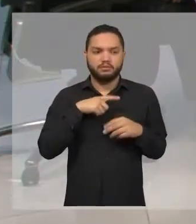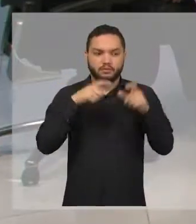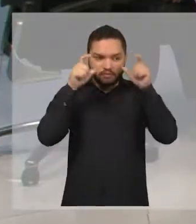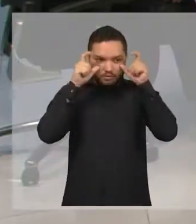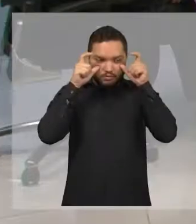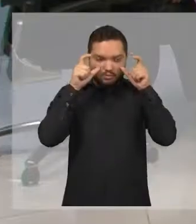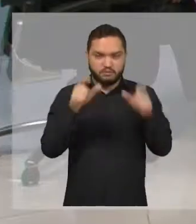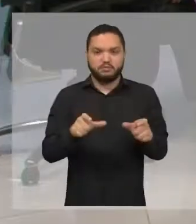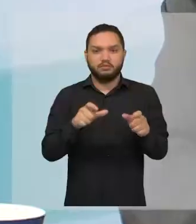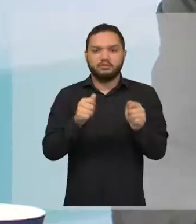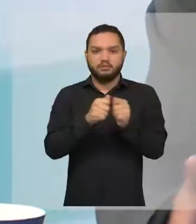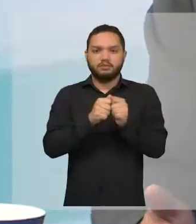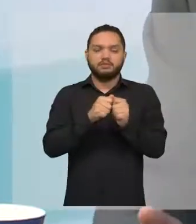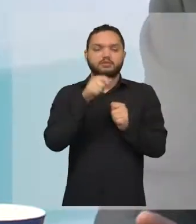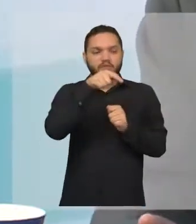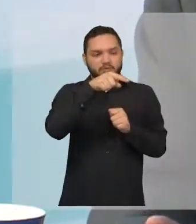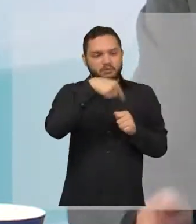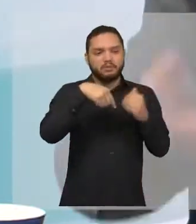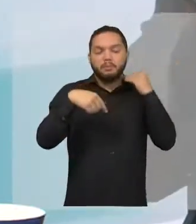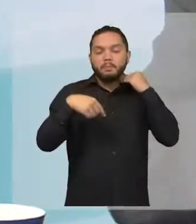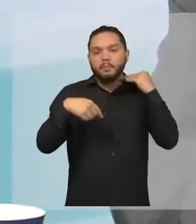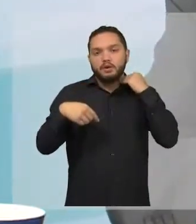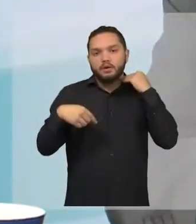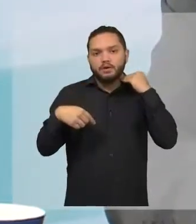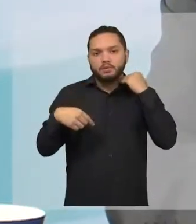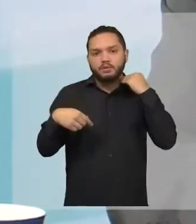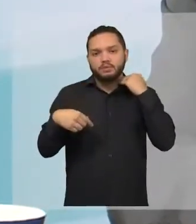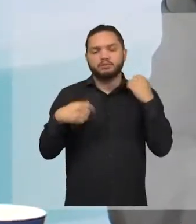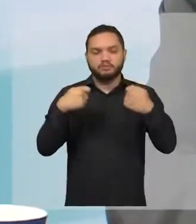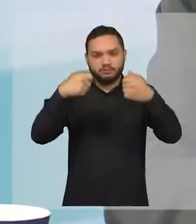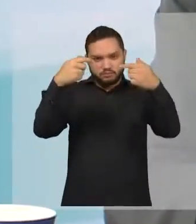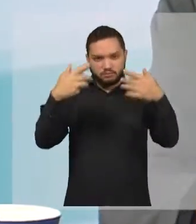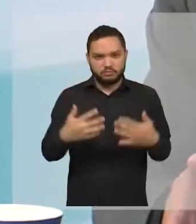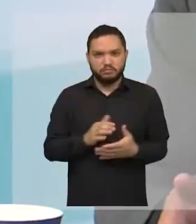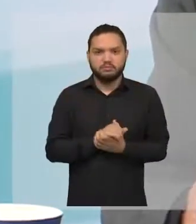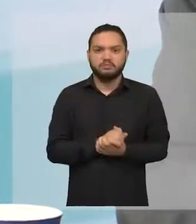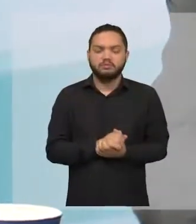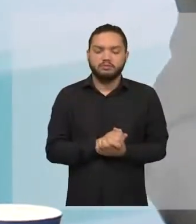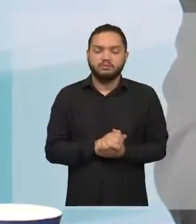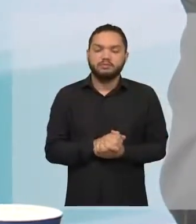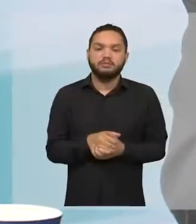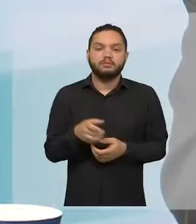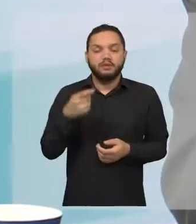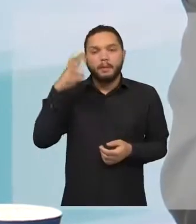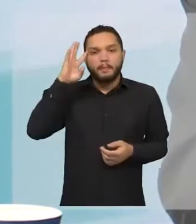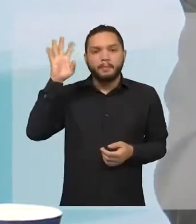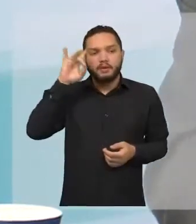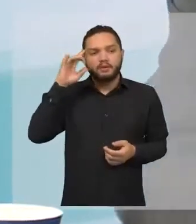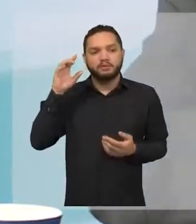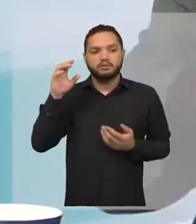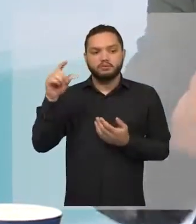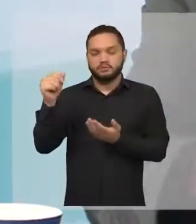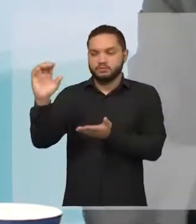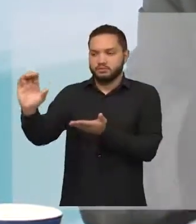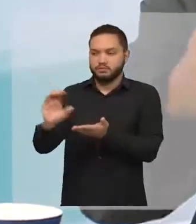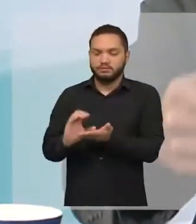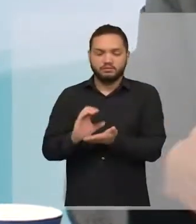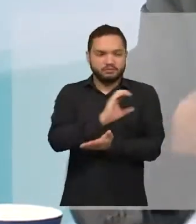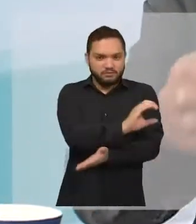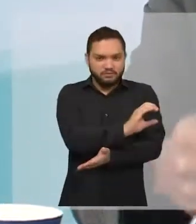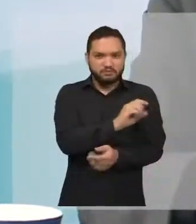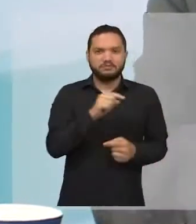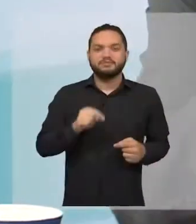né? Quando anistiou todo mundo. Então ali está todo mundo confessando tacitamente os erros e os excessos cometidos